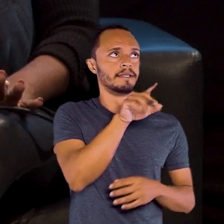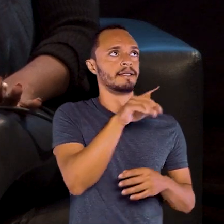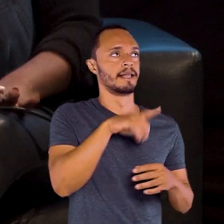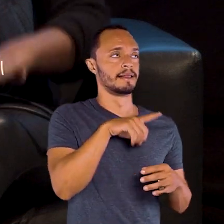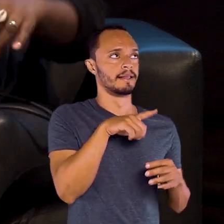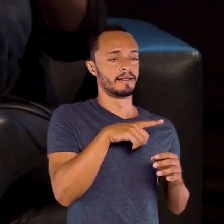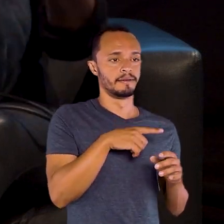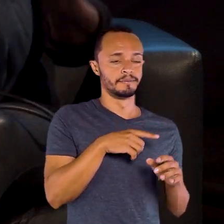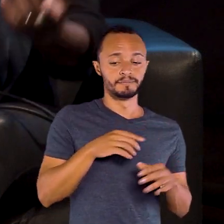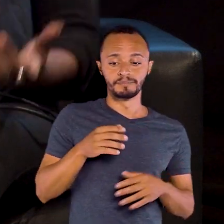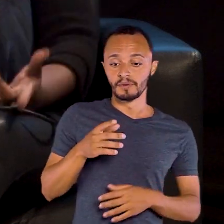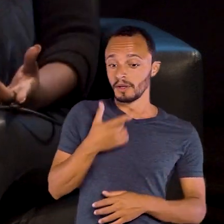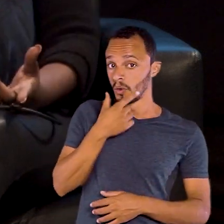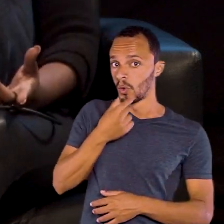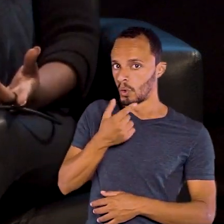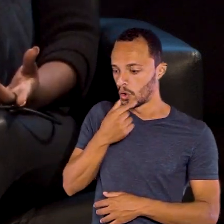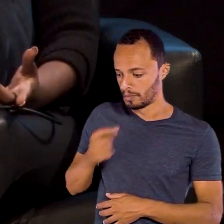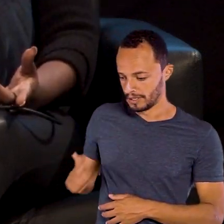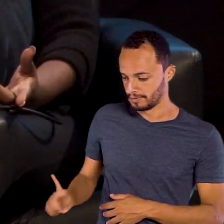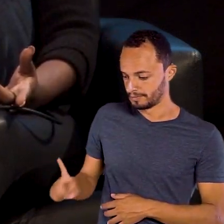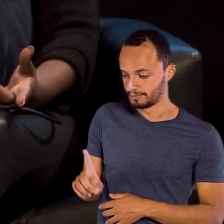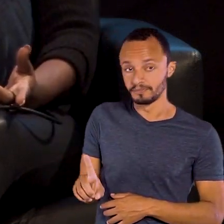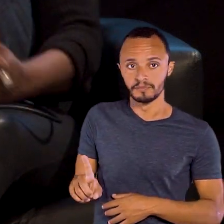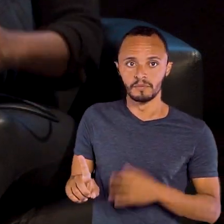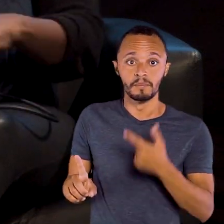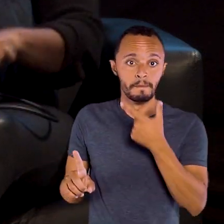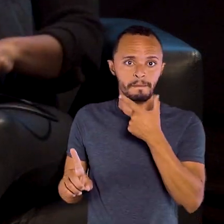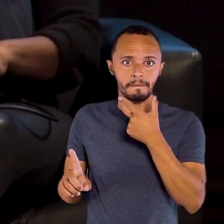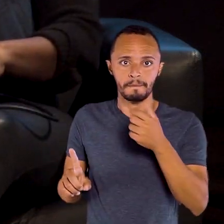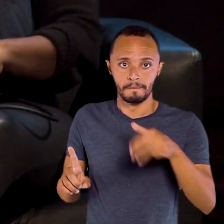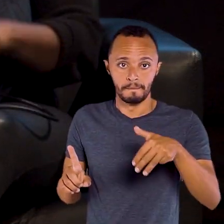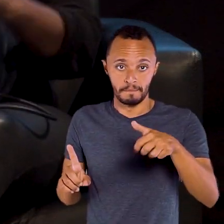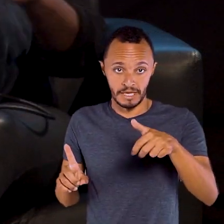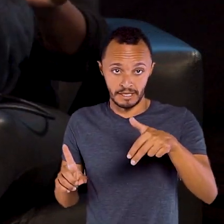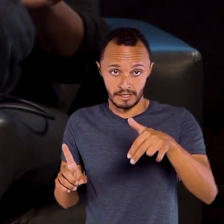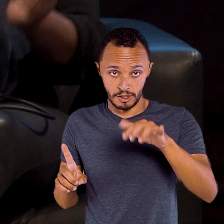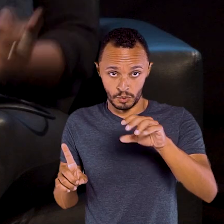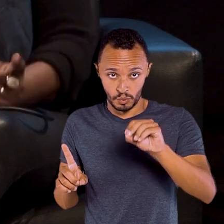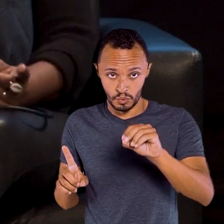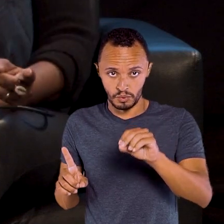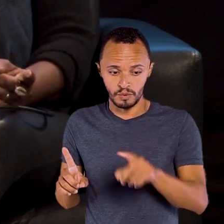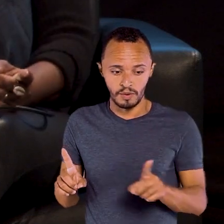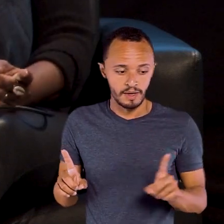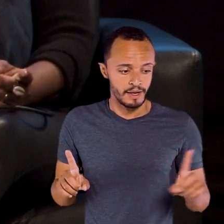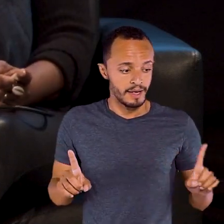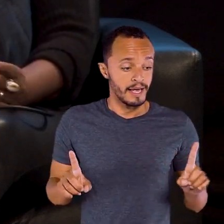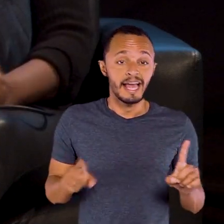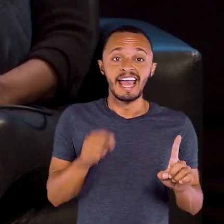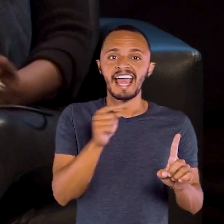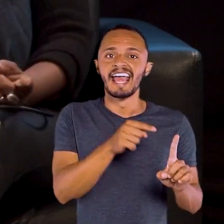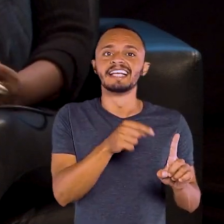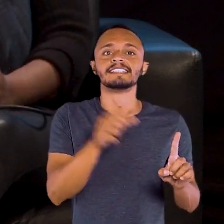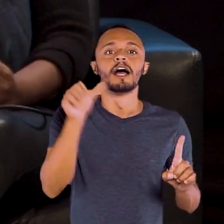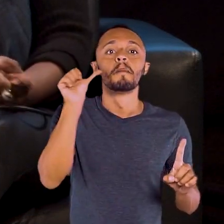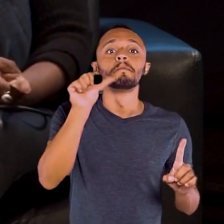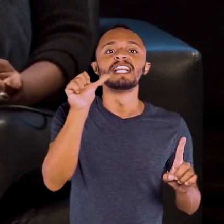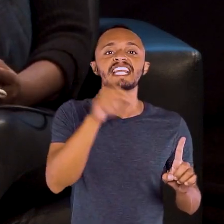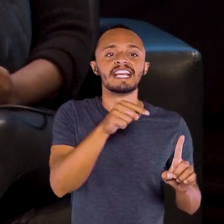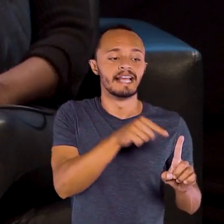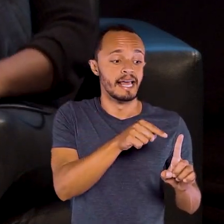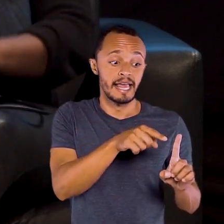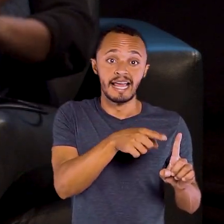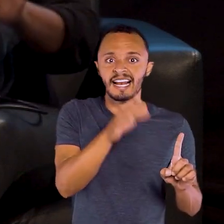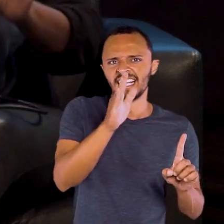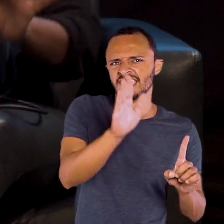menino, para cada homem que é um menino, tem uma menina que já sabe o que faz, né? Tem uma menina, uma